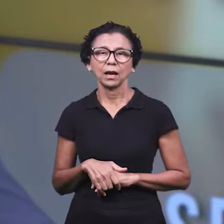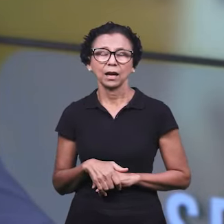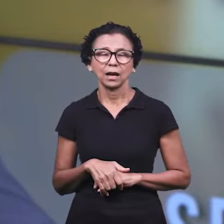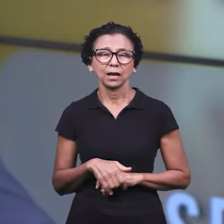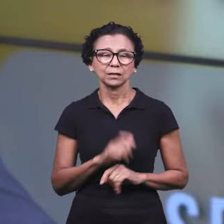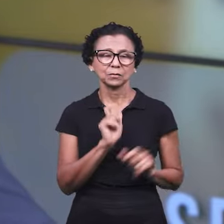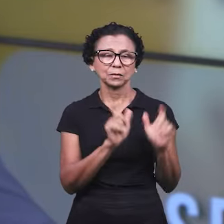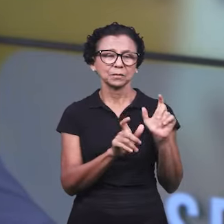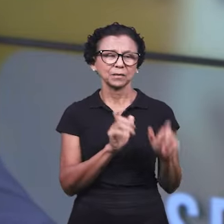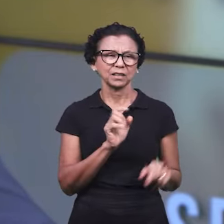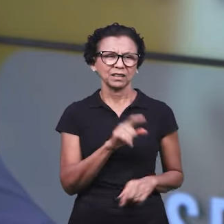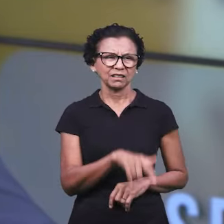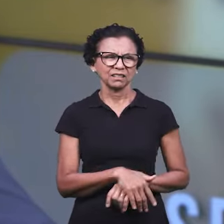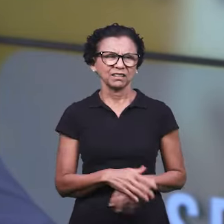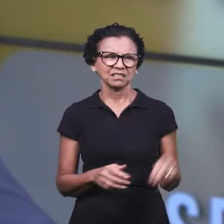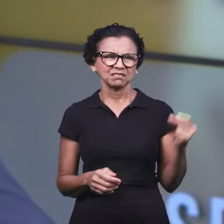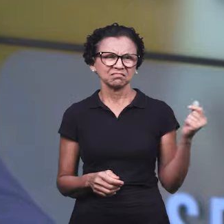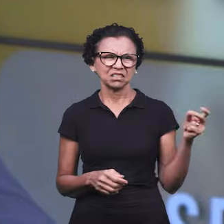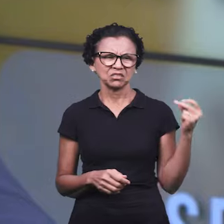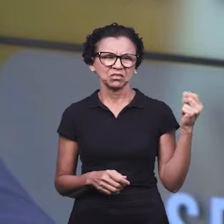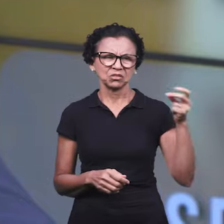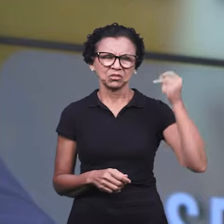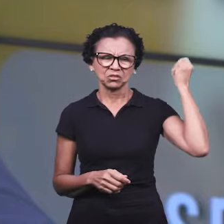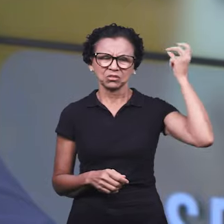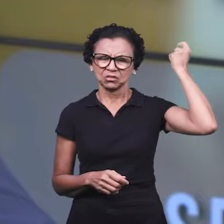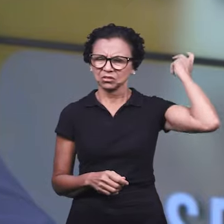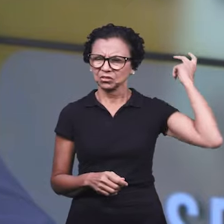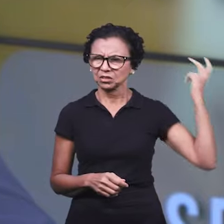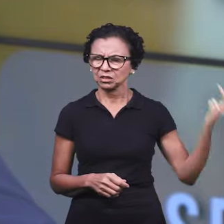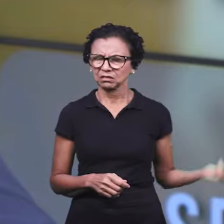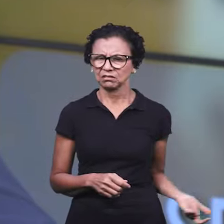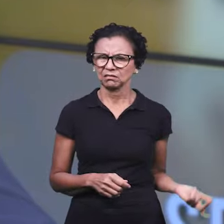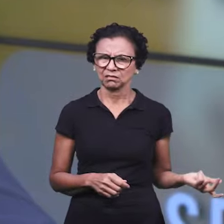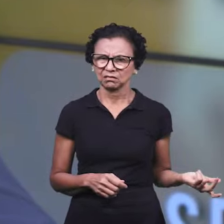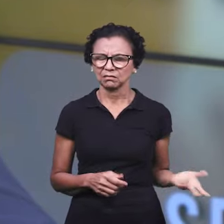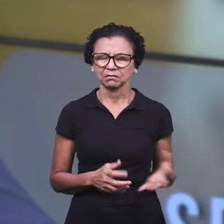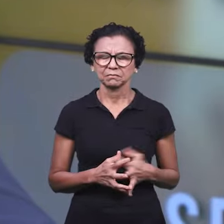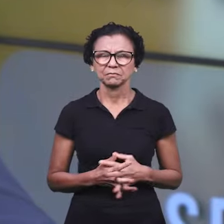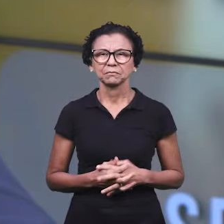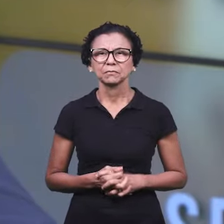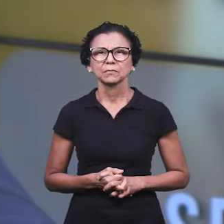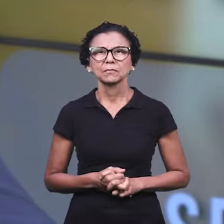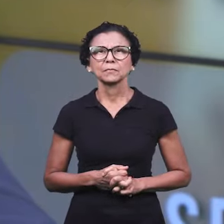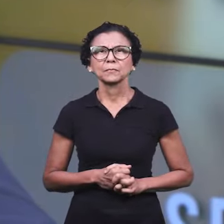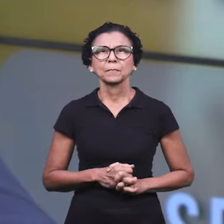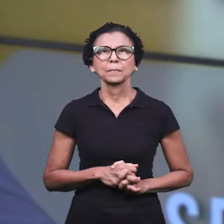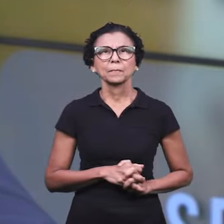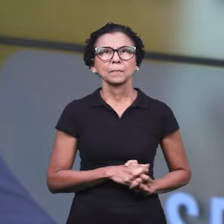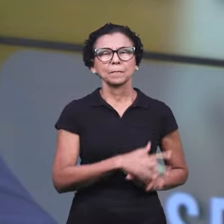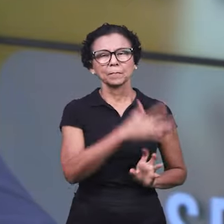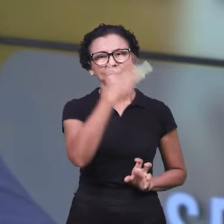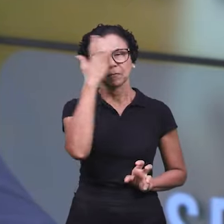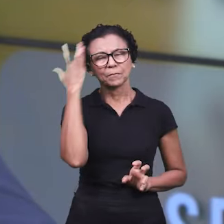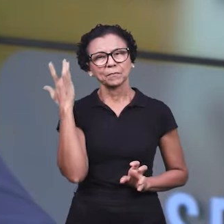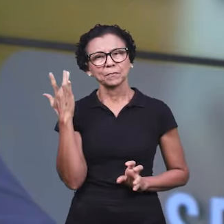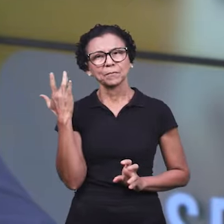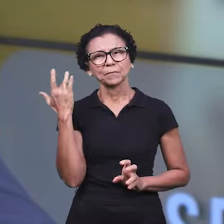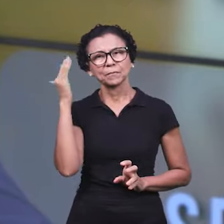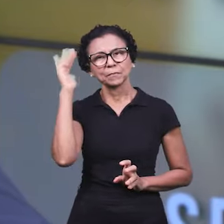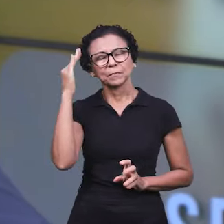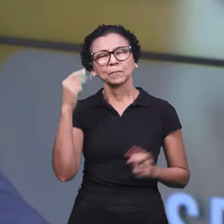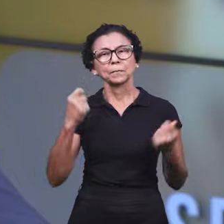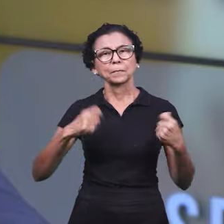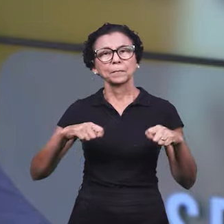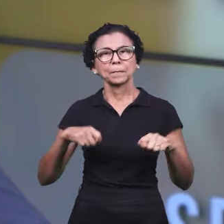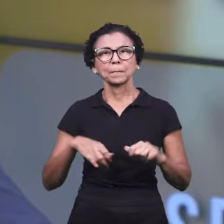não não cabe mais e uma coisa que as pessoas precisa entender a palavra de Deus